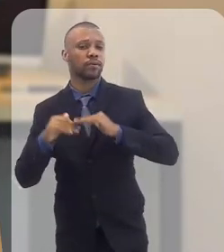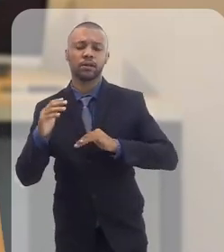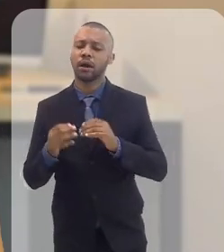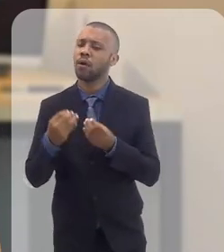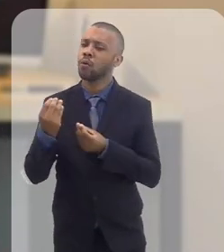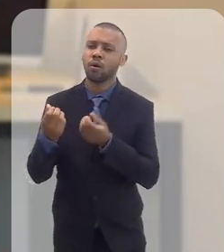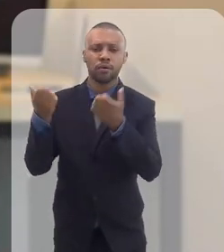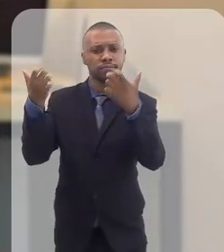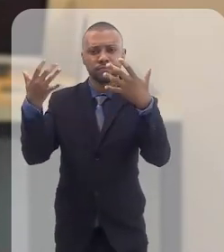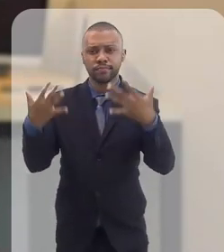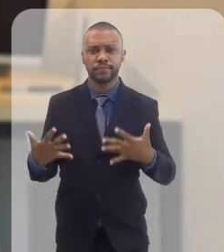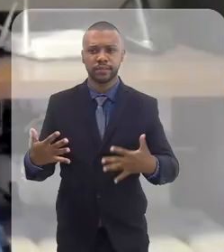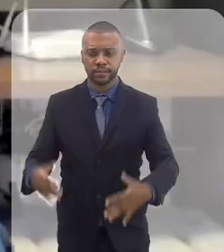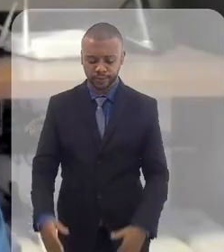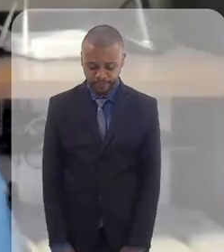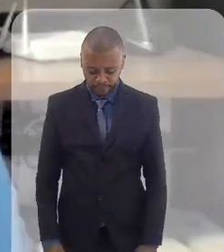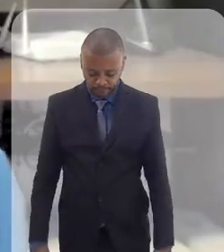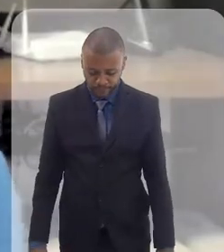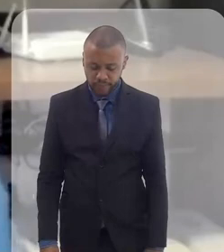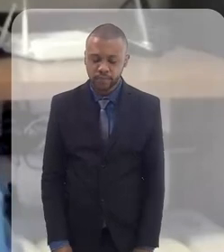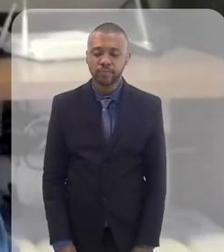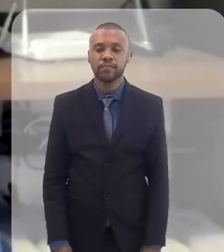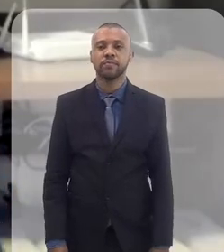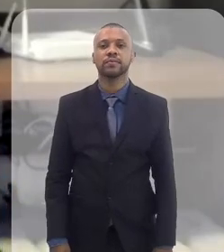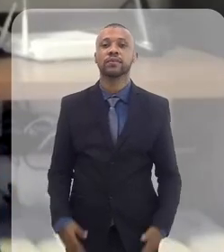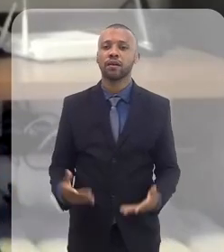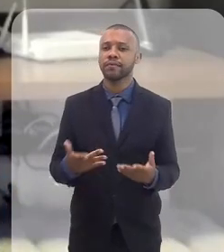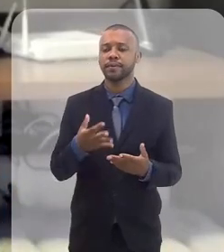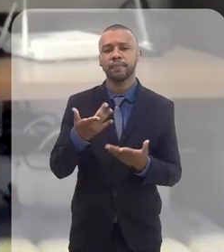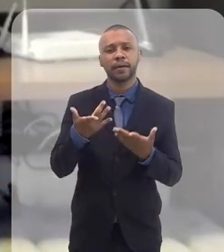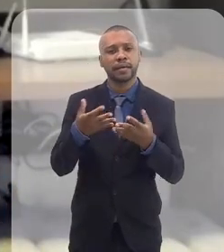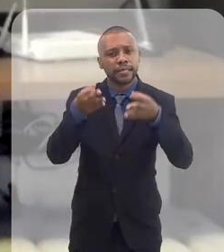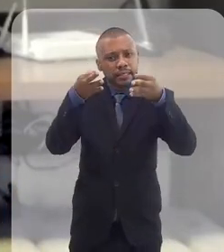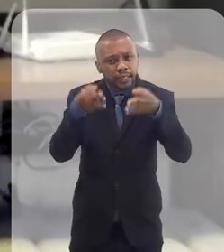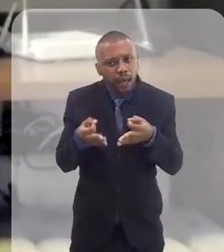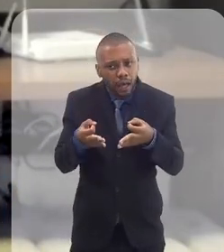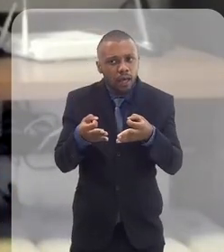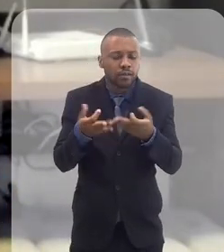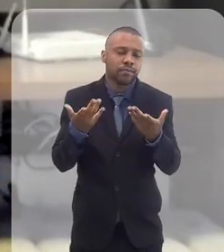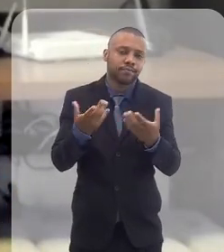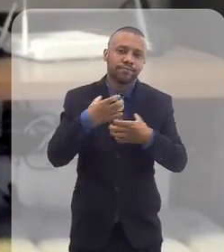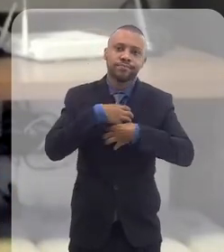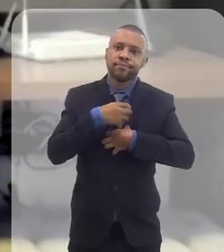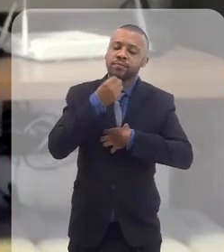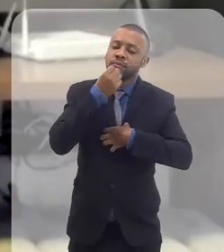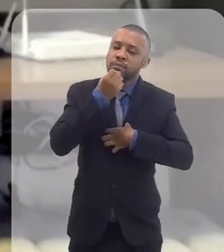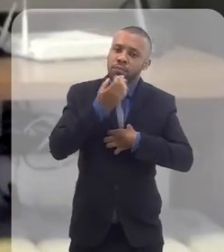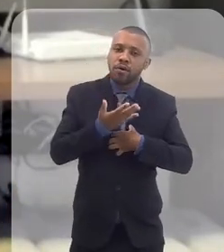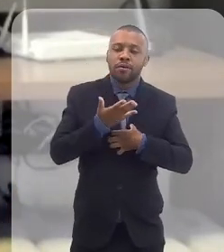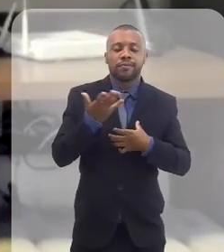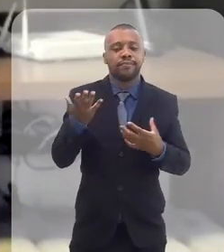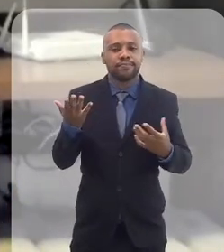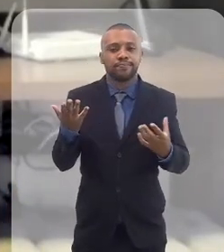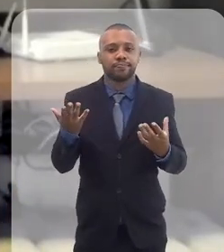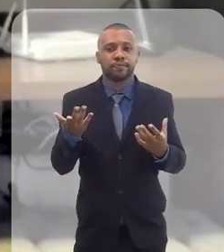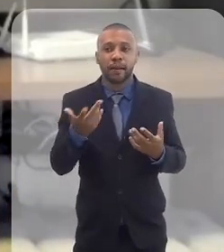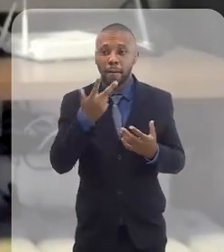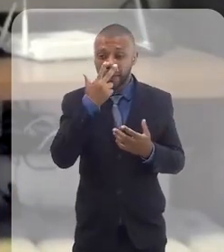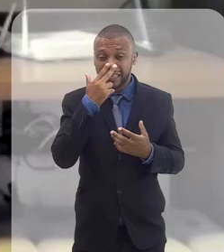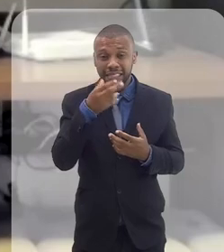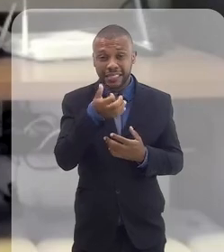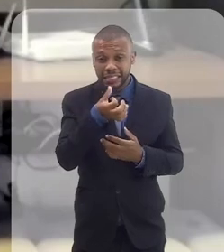o lado profissional? Olha, eu vou ser bem honesta com você, foi muito bom. Ele